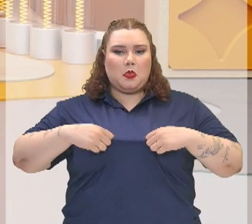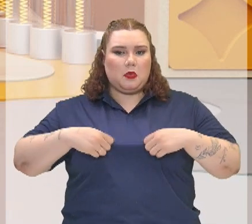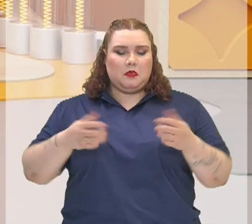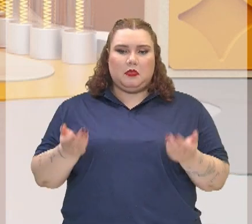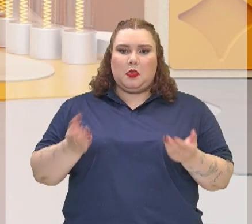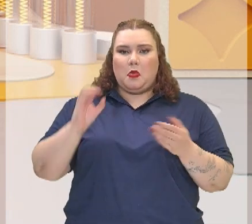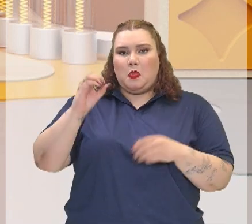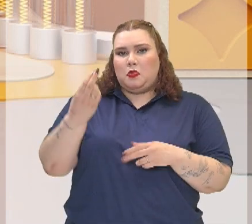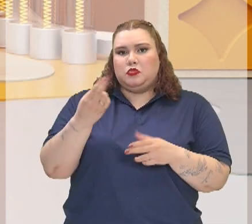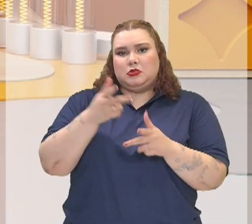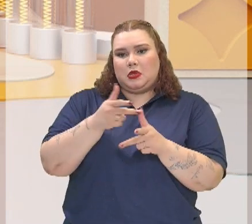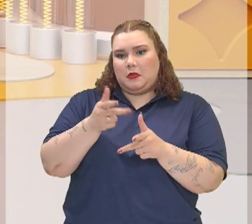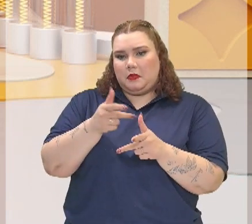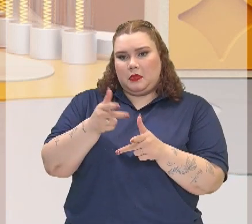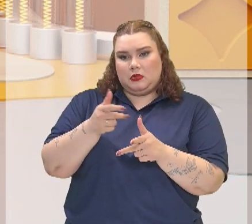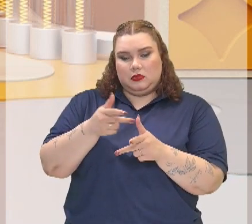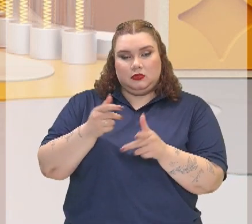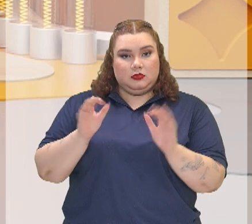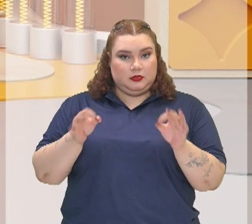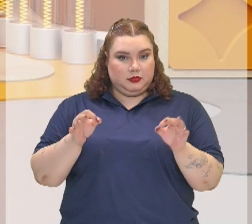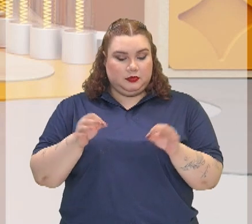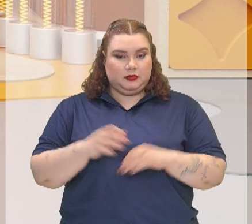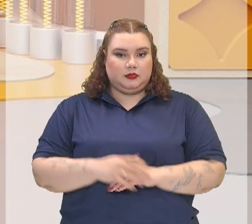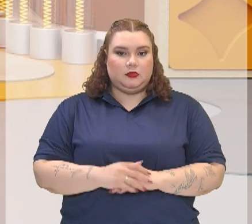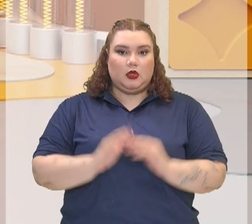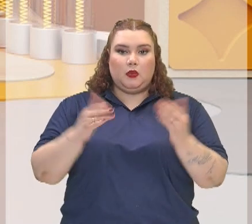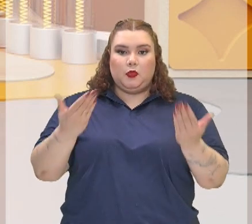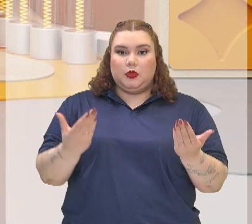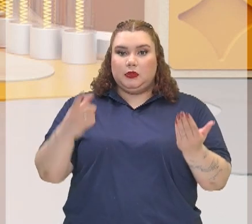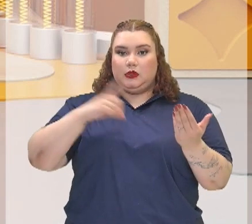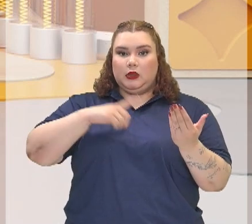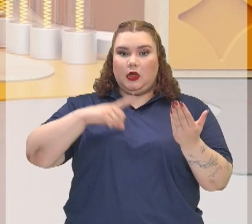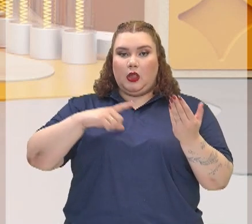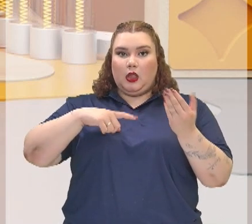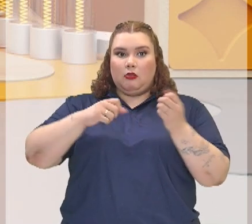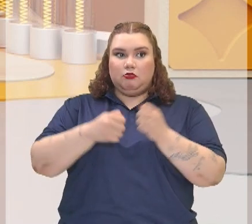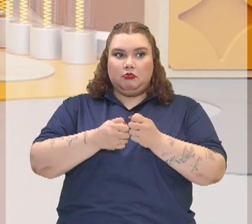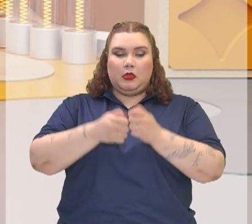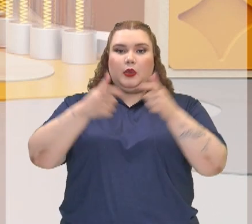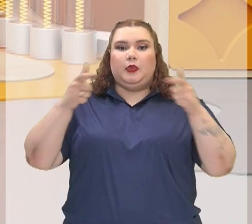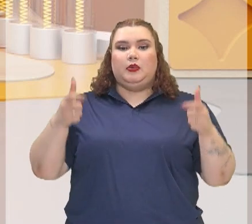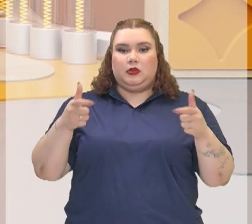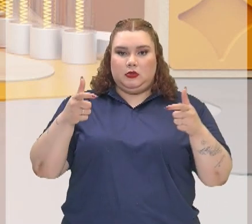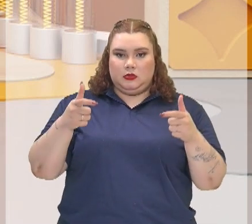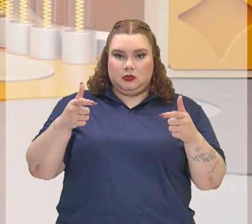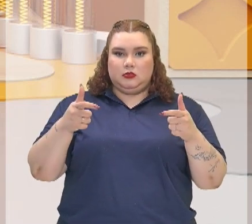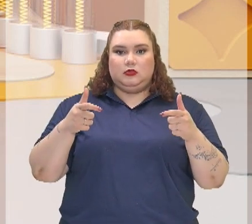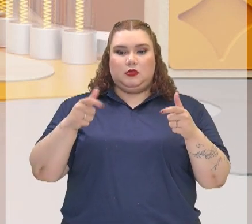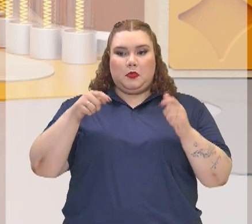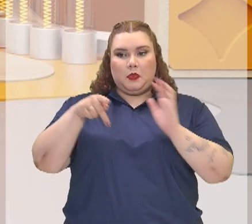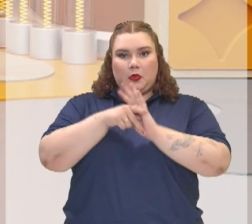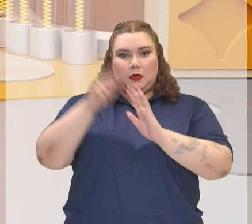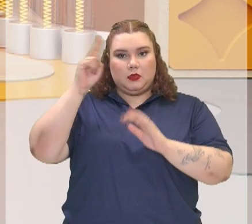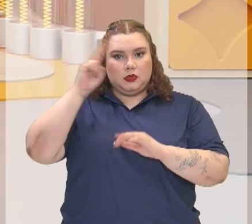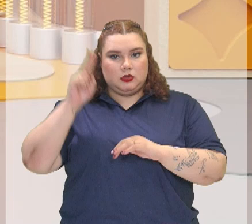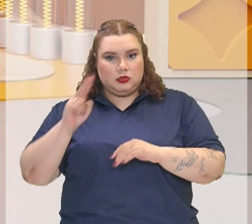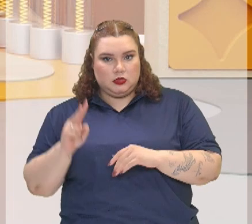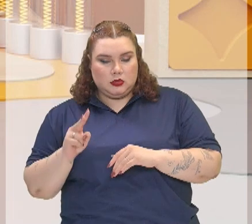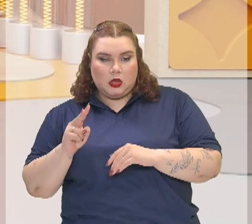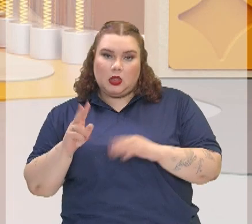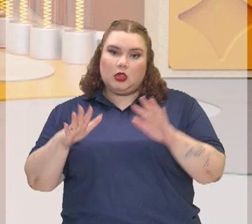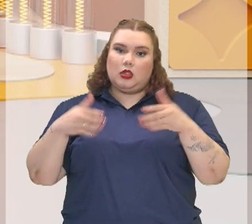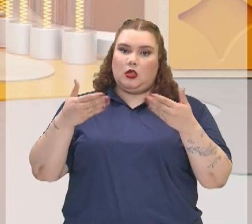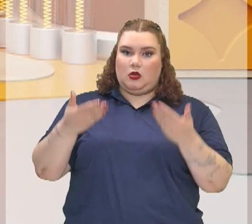simples sapato. E aí você tem a ampliação, né, das fontes históricas,